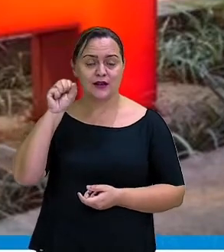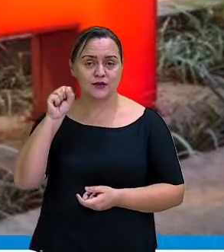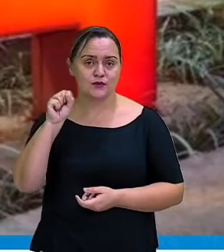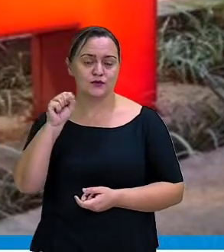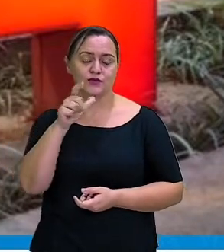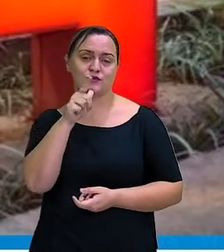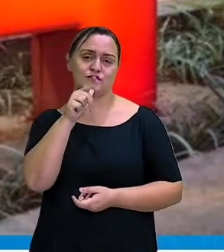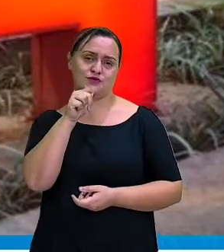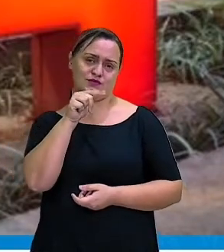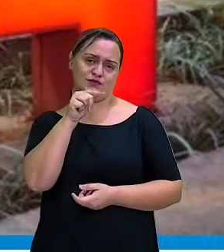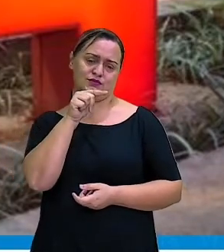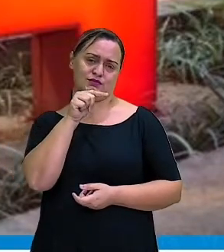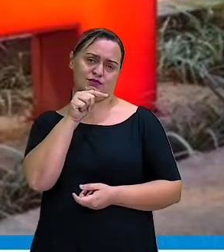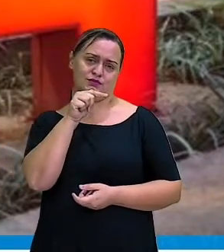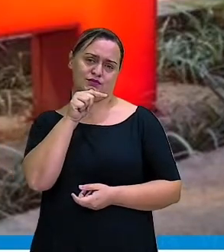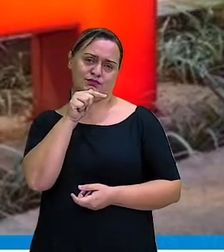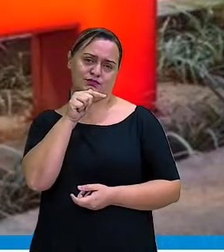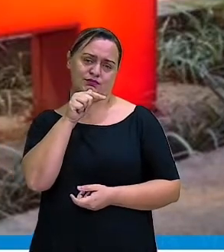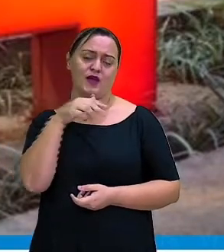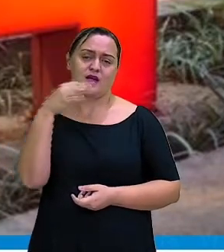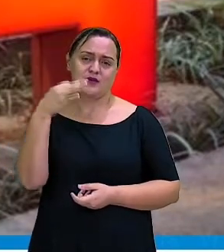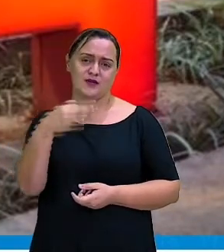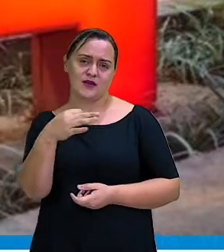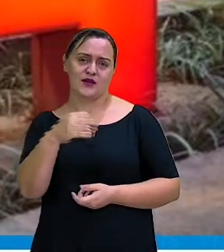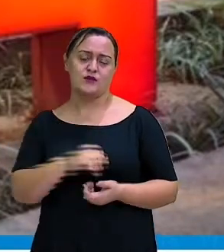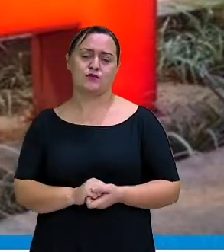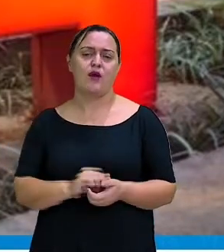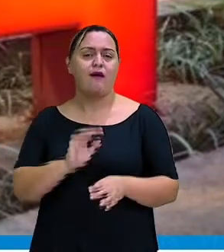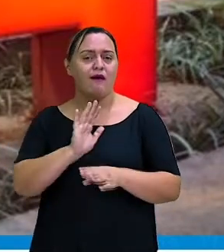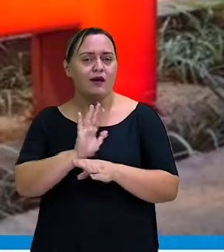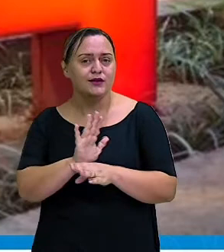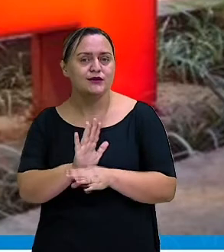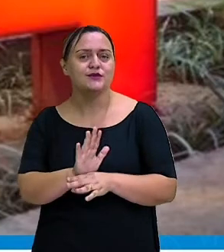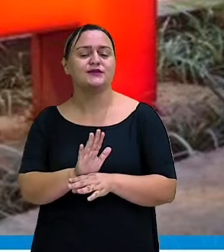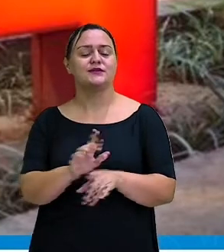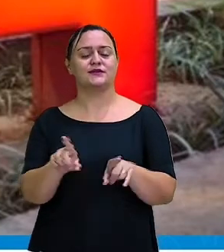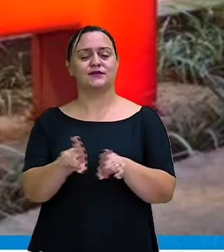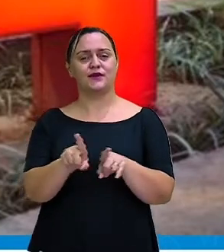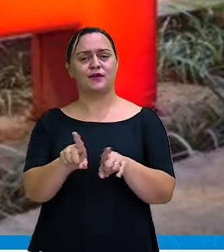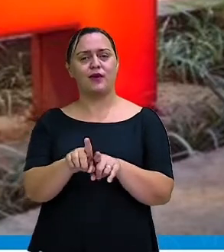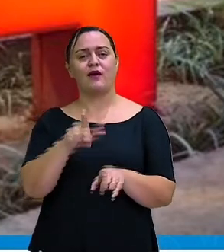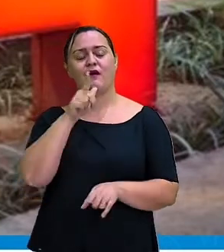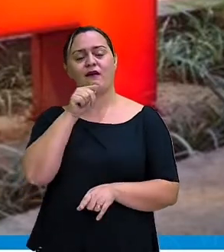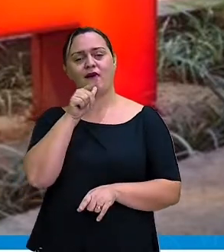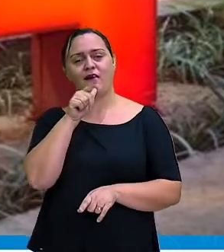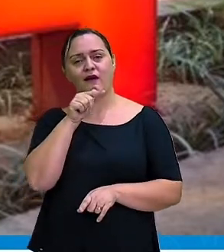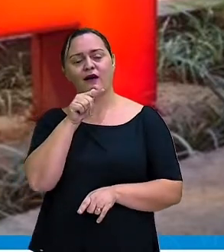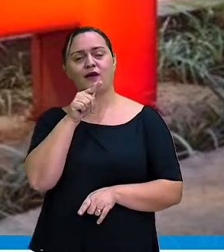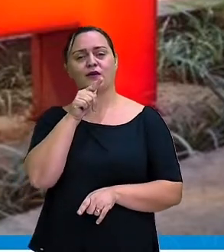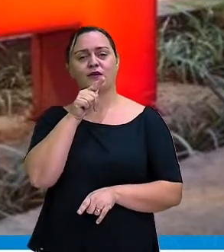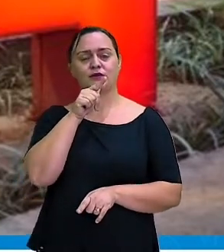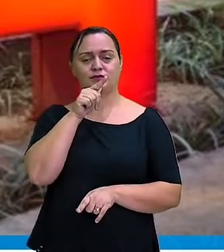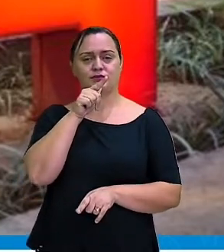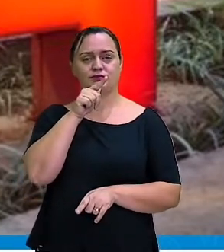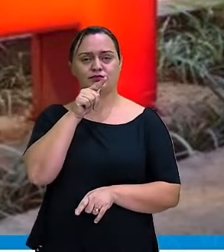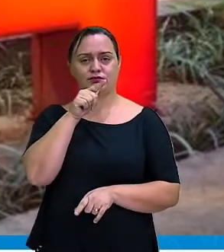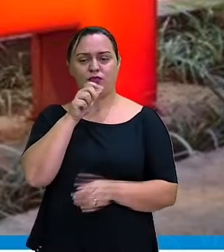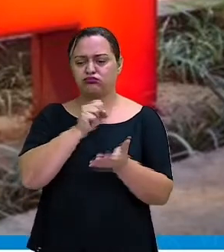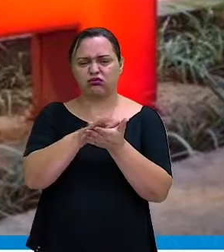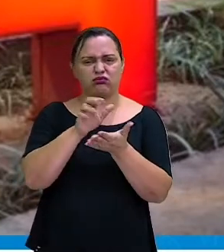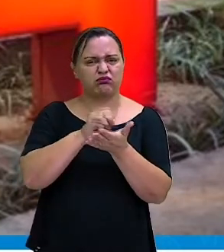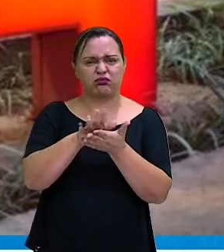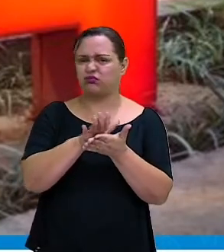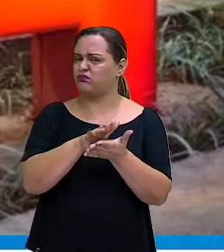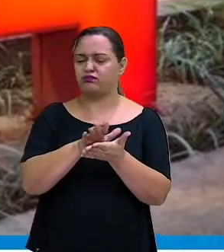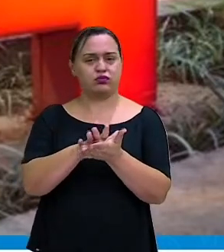até 50% de recursos hídrico potável necessário para o abastecimento da unidade.